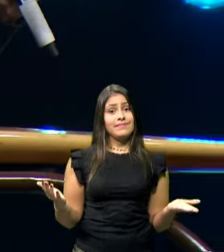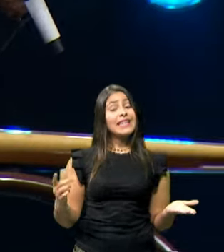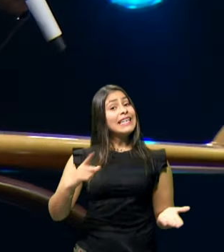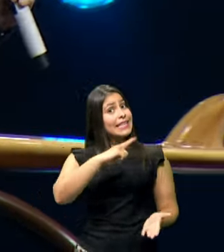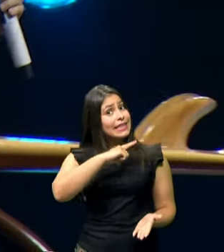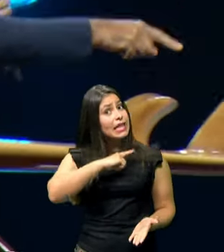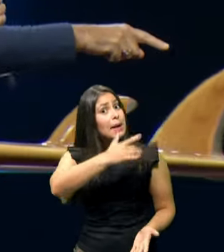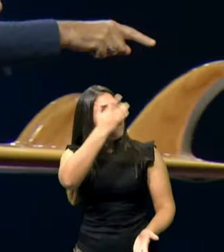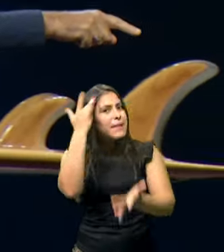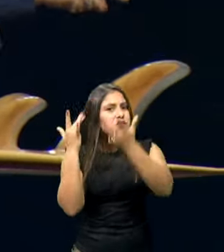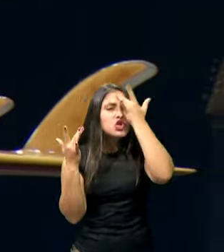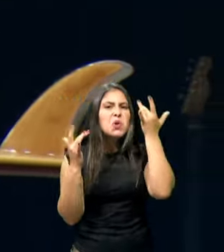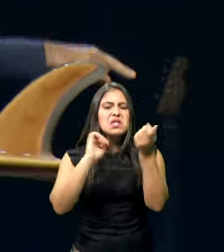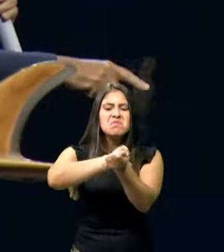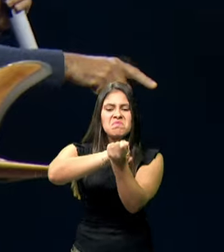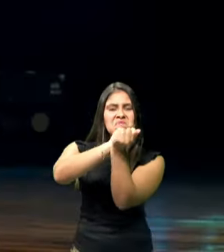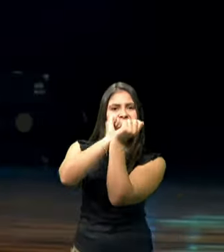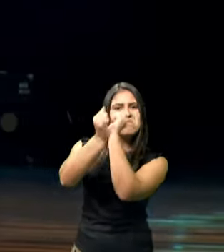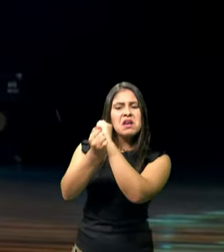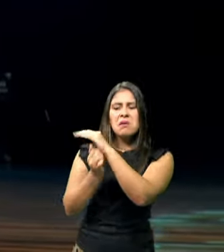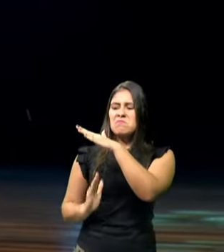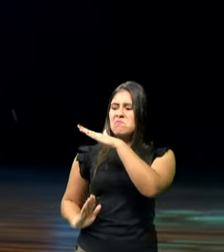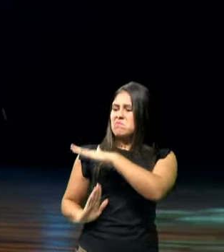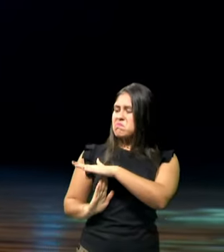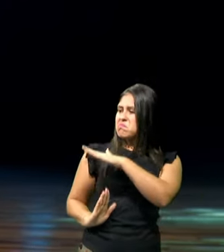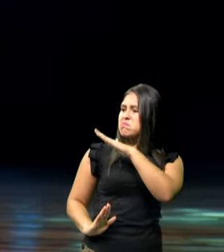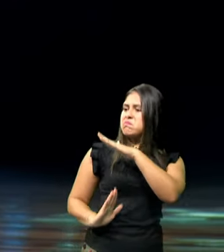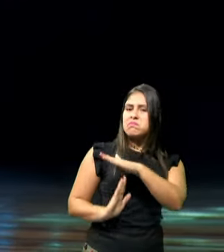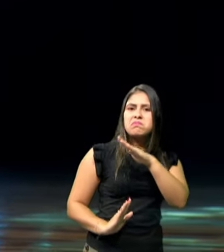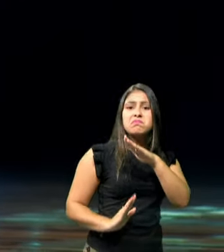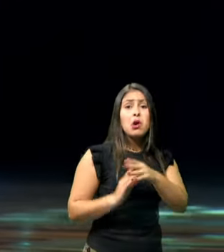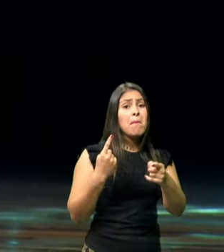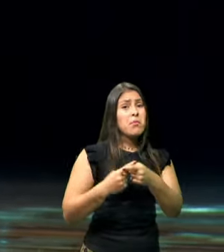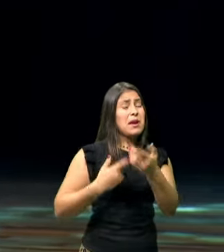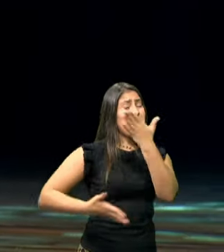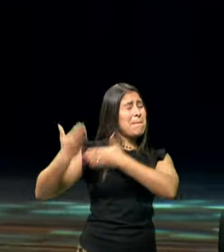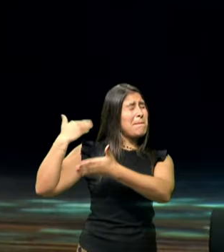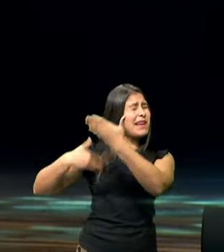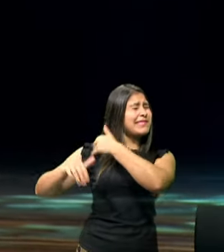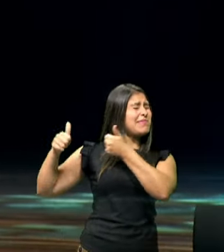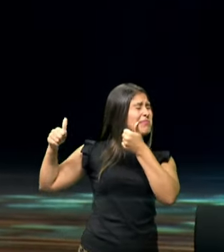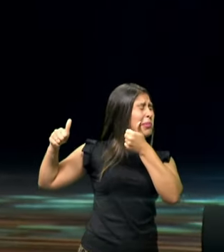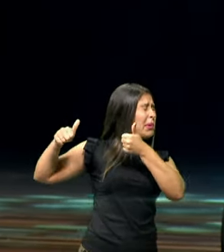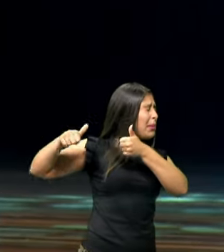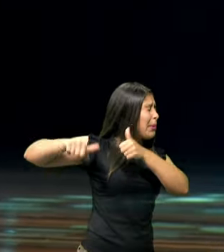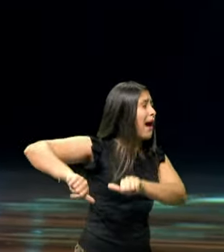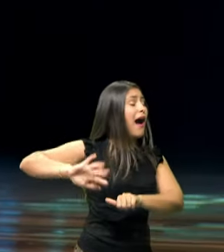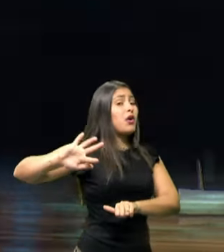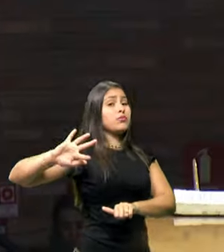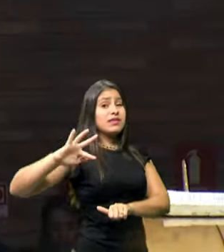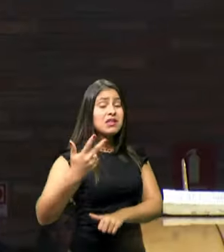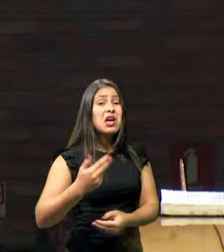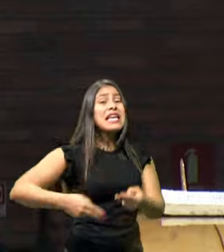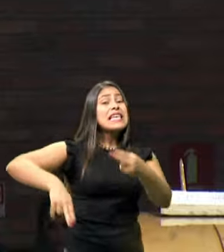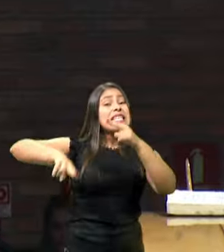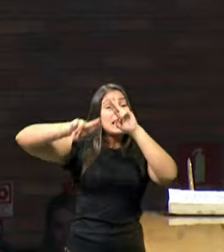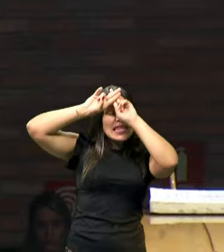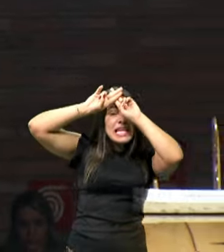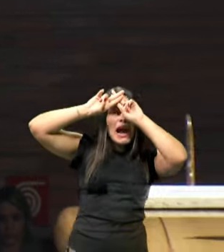pessoas travadas na vida por fatos negativos, ruins, por coisas terríveis